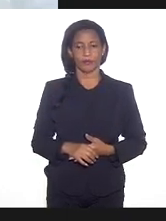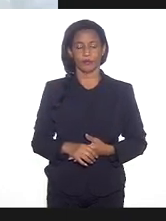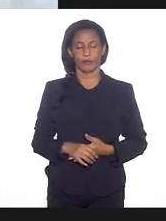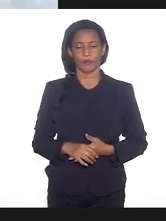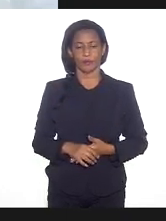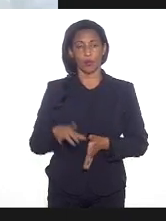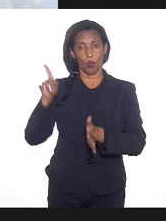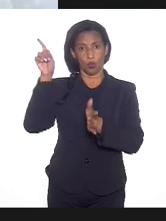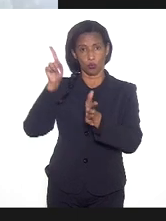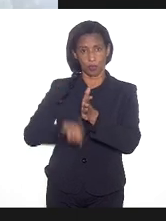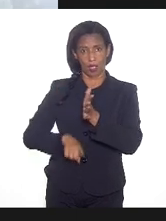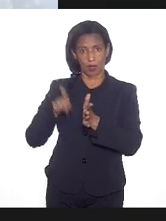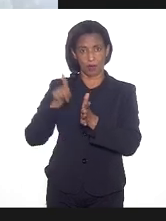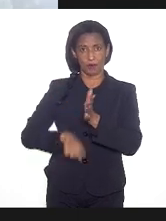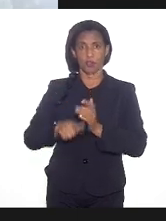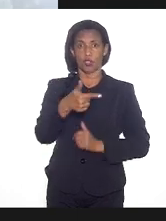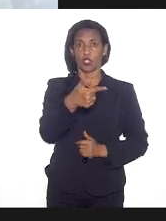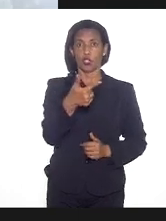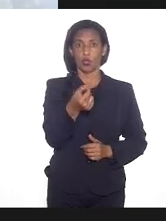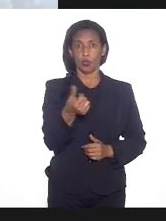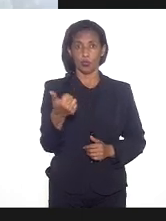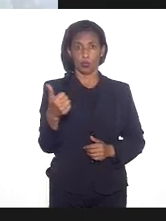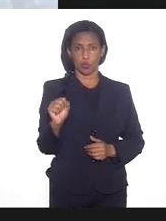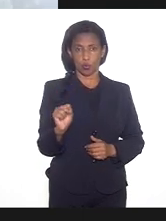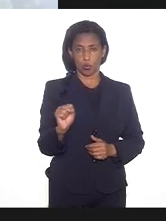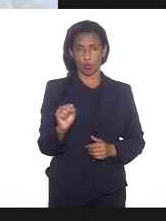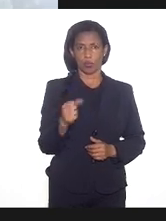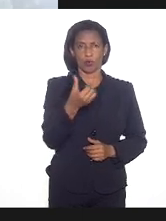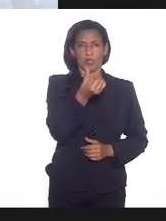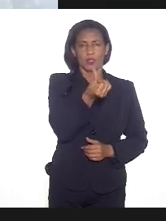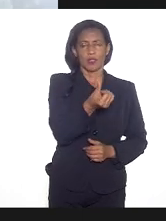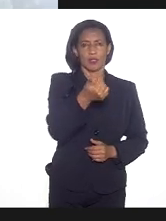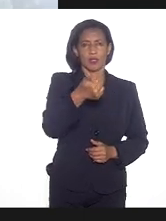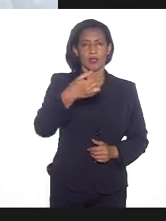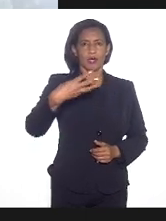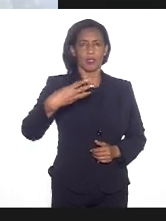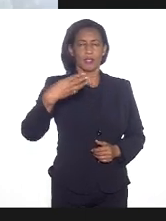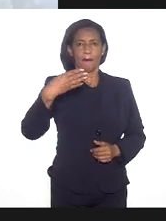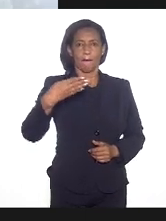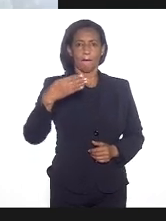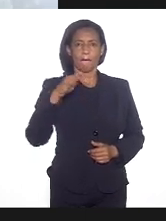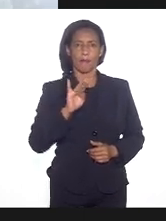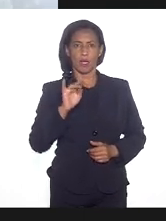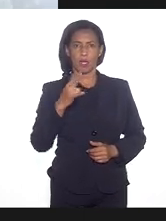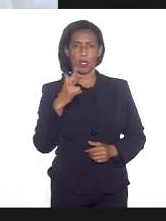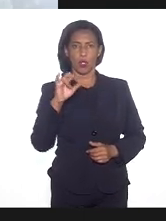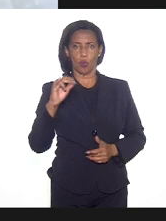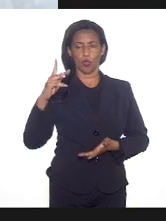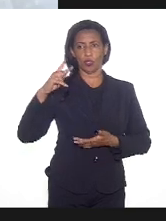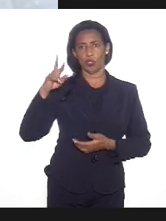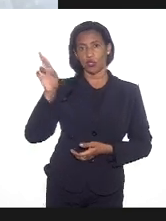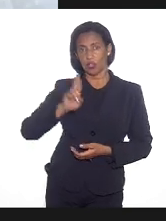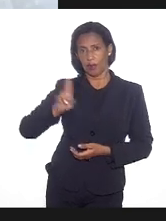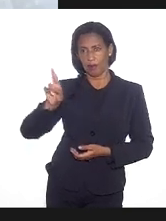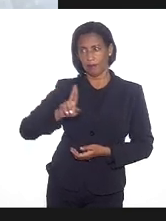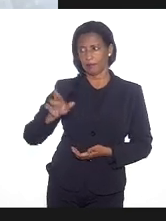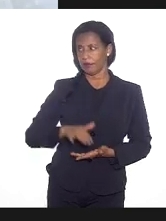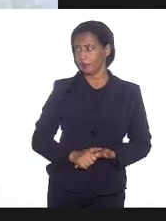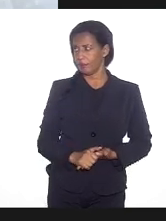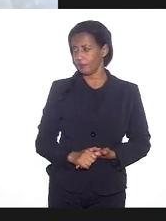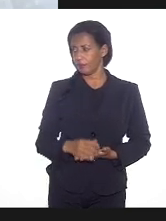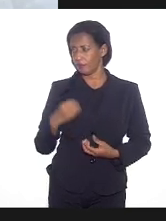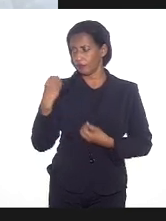O déficit atuarial de 2018 é de 613 bilhões de reais, quase 614 bilhões.